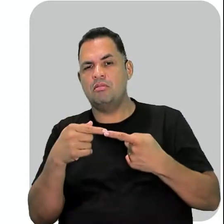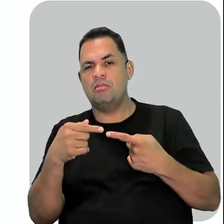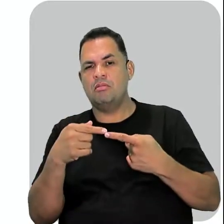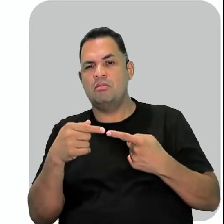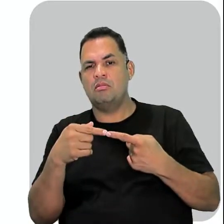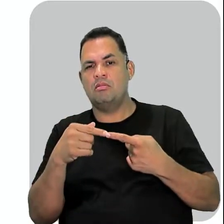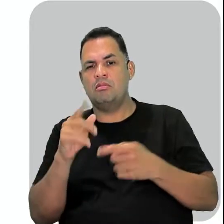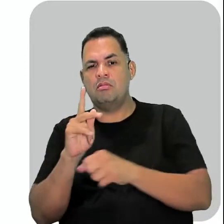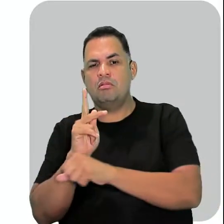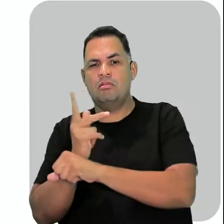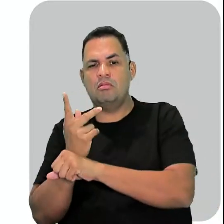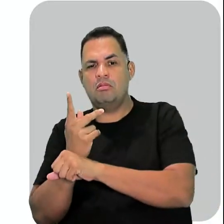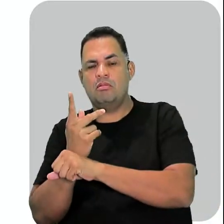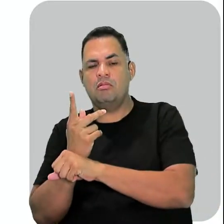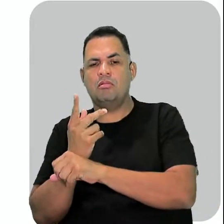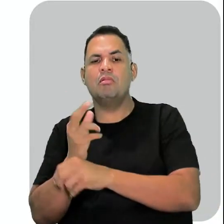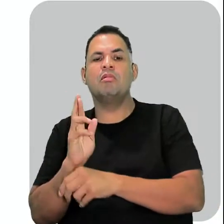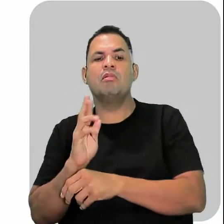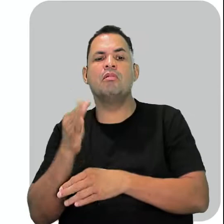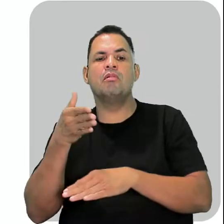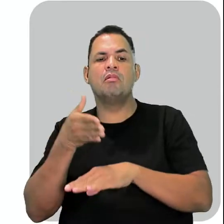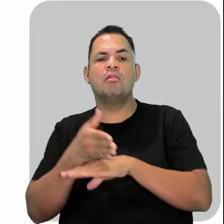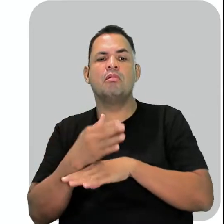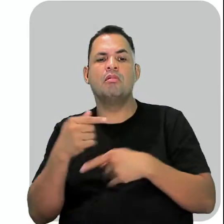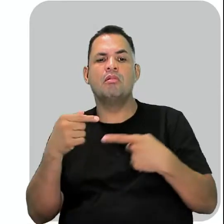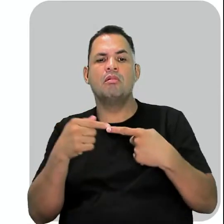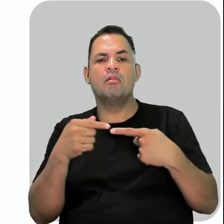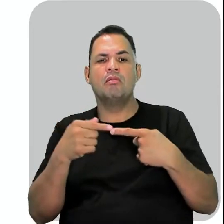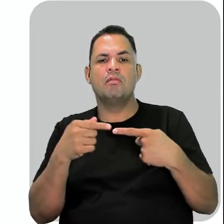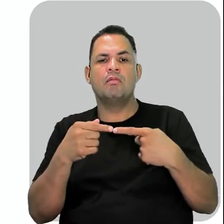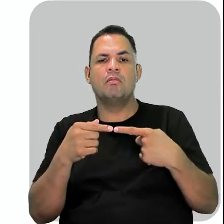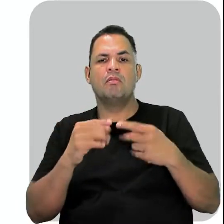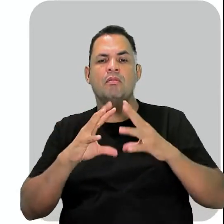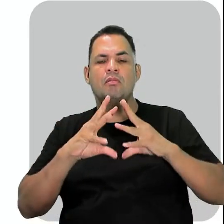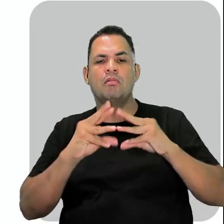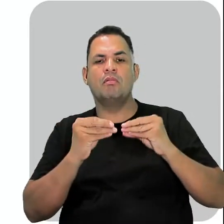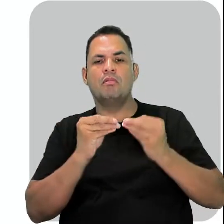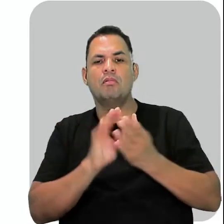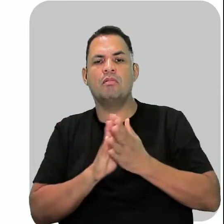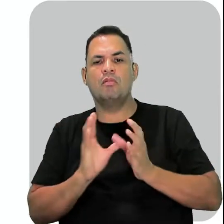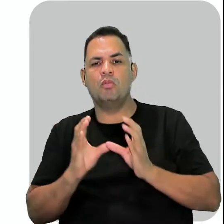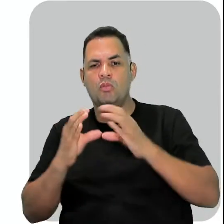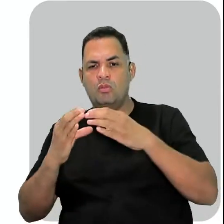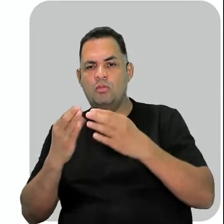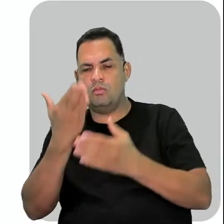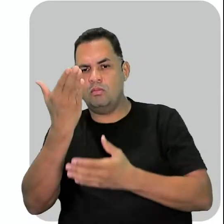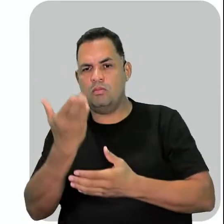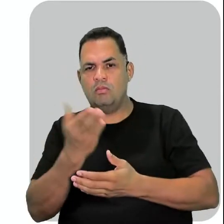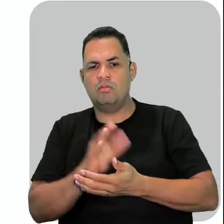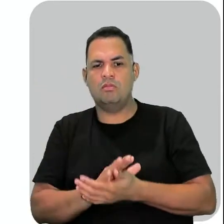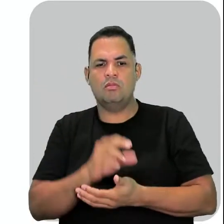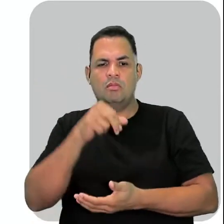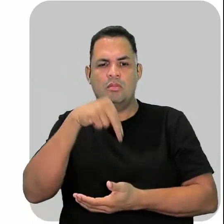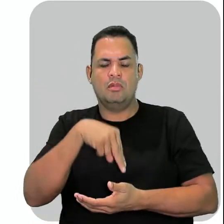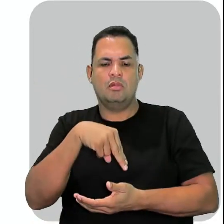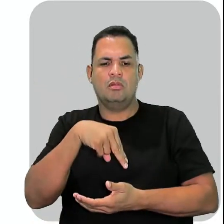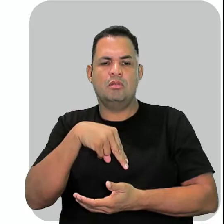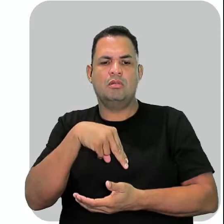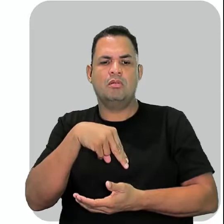ligando-se ao hidrogênio. Quem vai entrar aqui na ligação agora vai ser todo esse grupo aqui, ó.